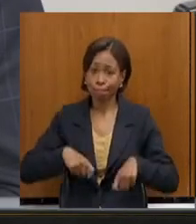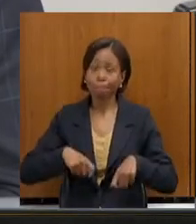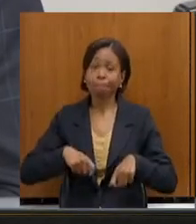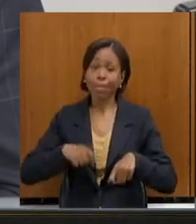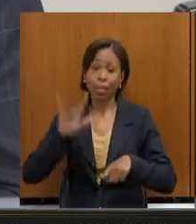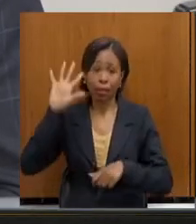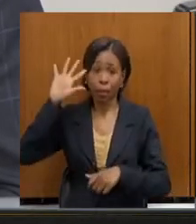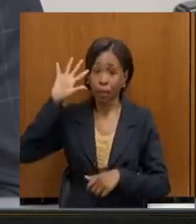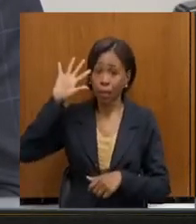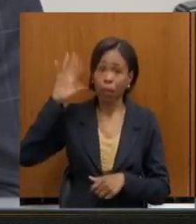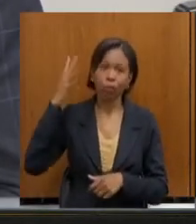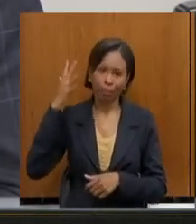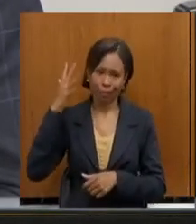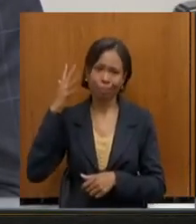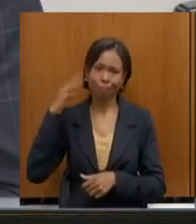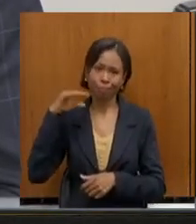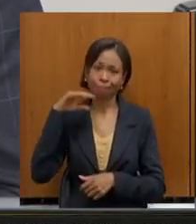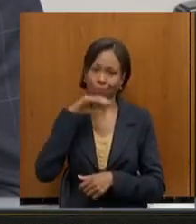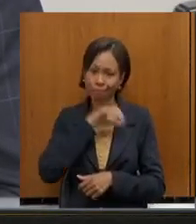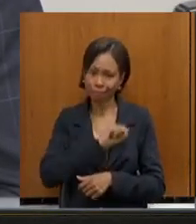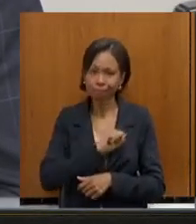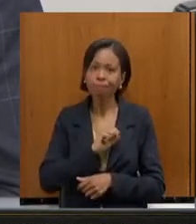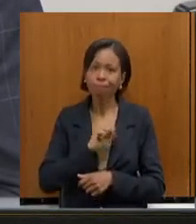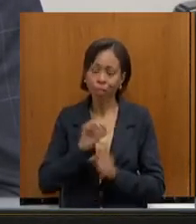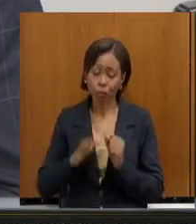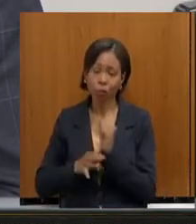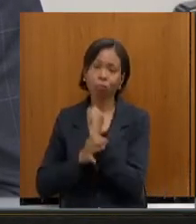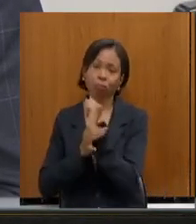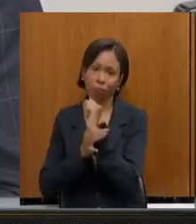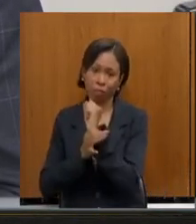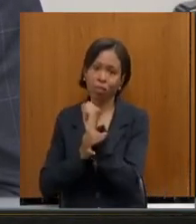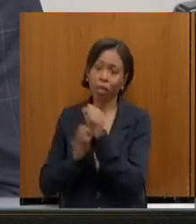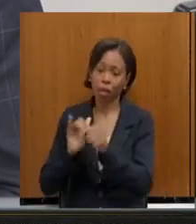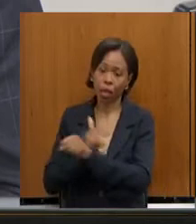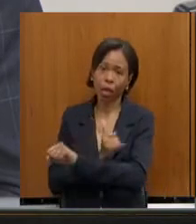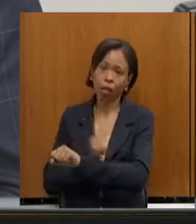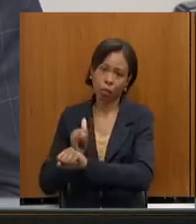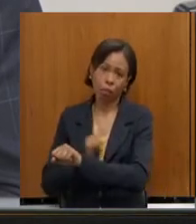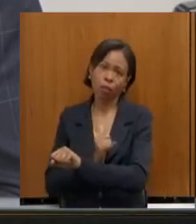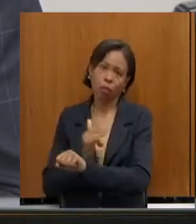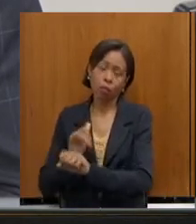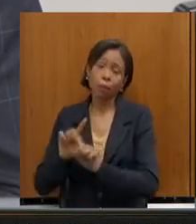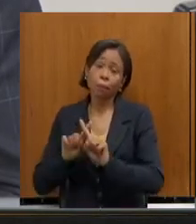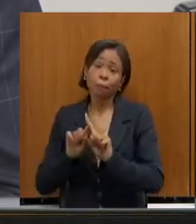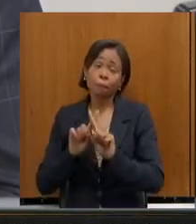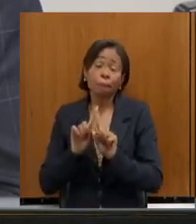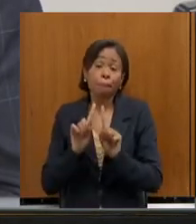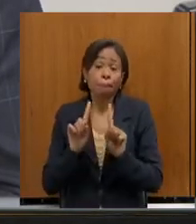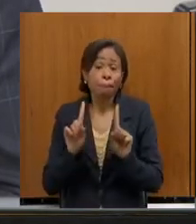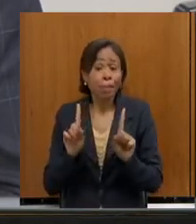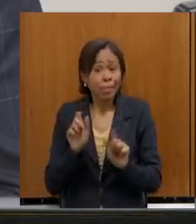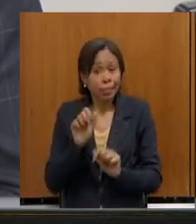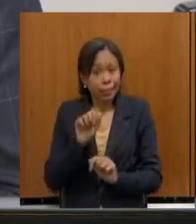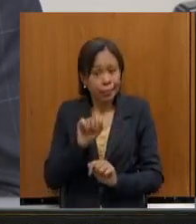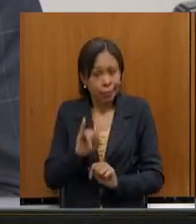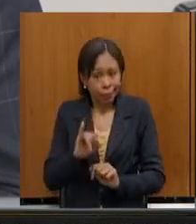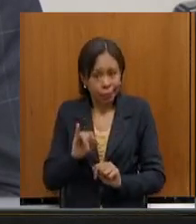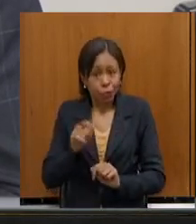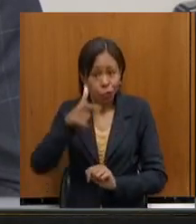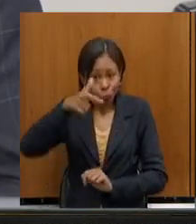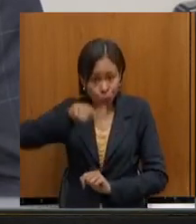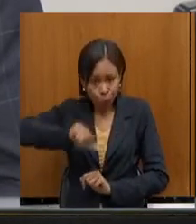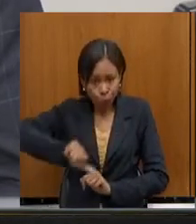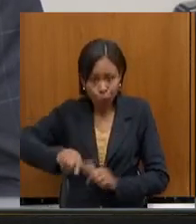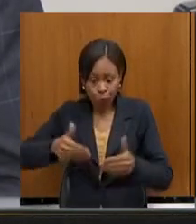a resolver né e dar aí ativar esses mecanismos de segurança mas se houver rompimento